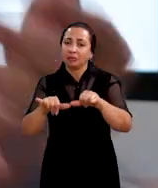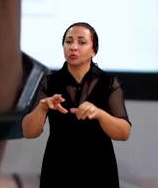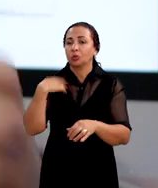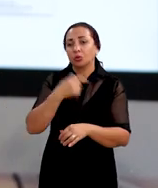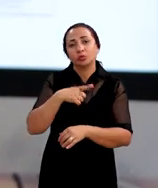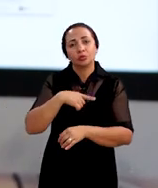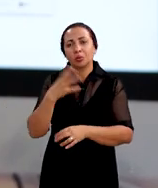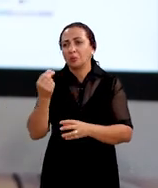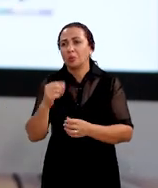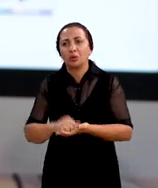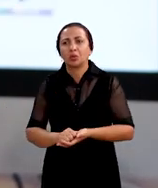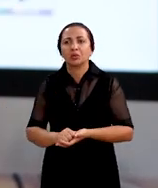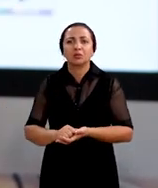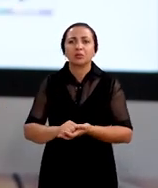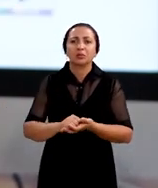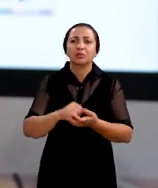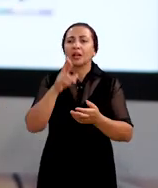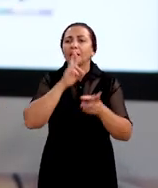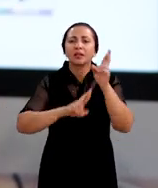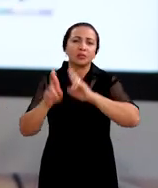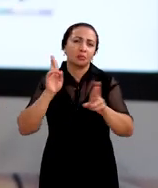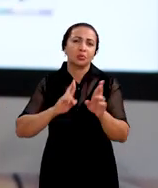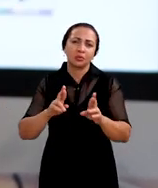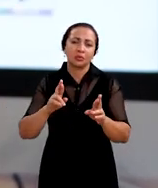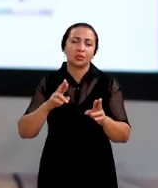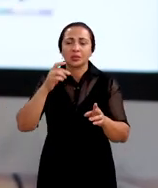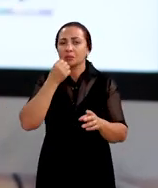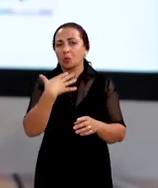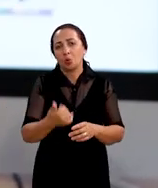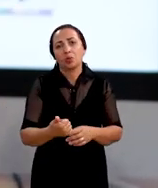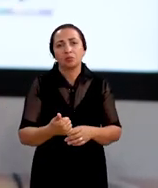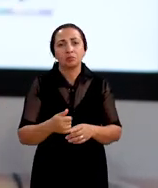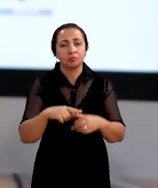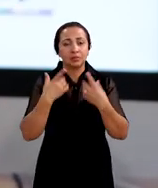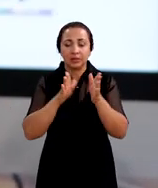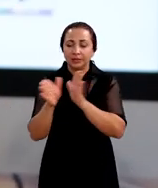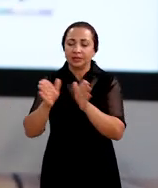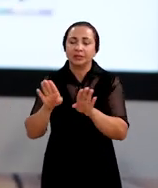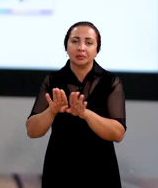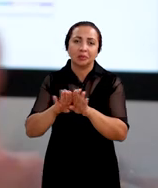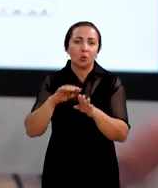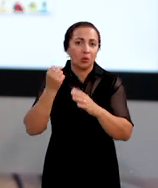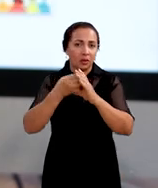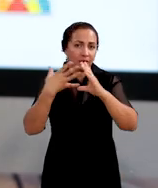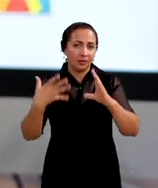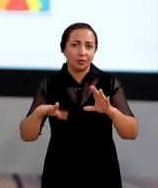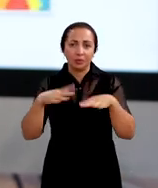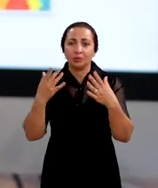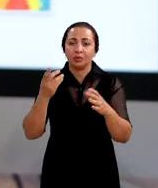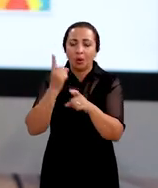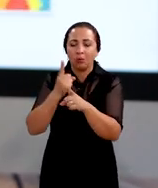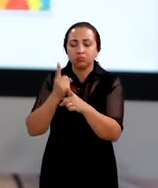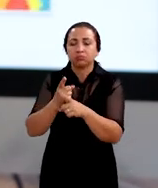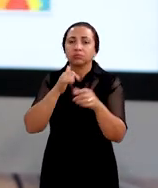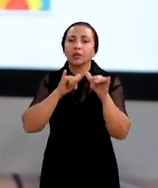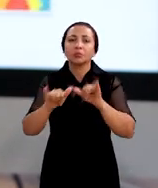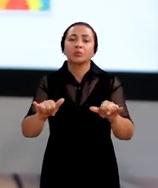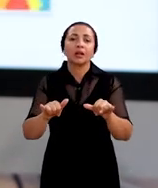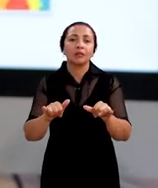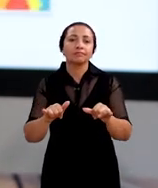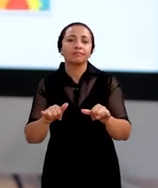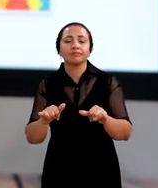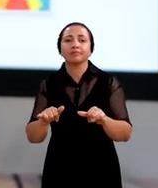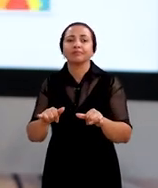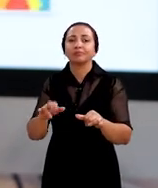mercado. Quando a gente começou, não tinha muitas soluções. E entram também outros aspectos quando a gente encontra alguma solução